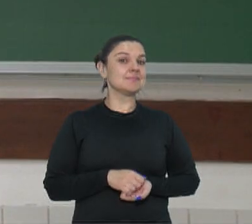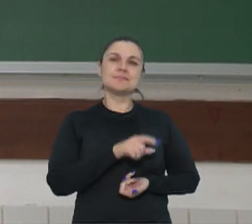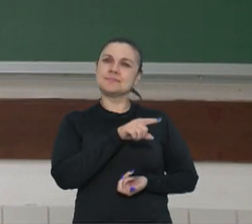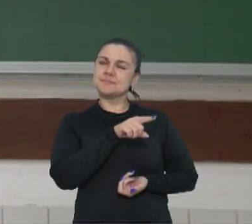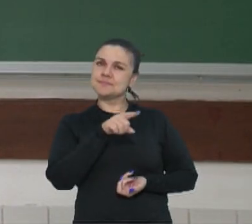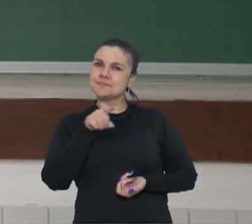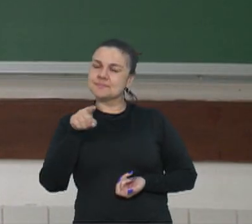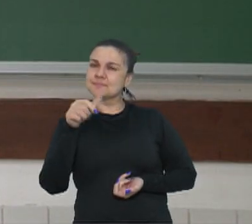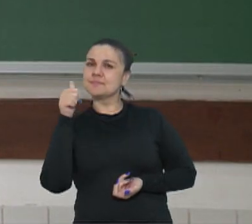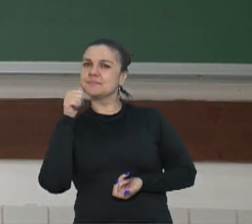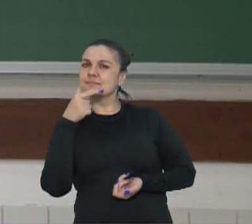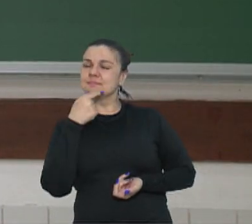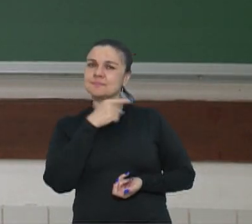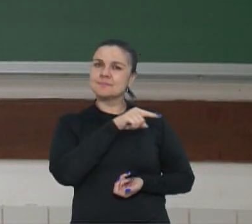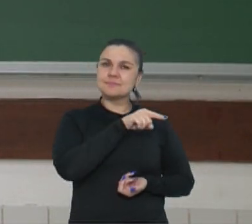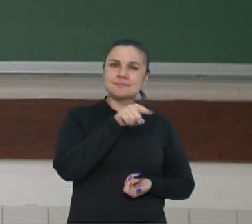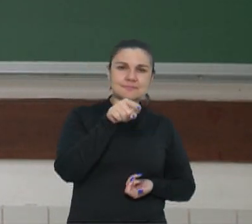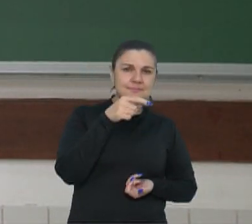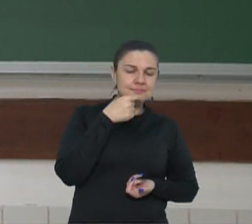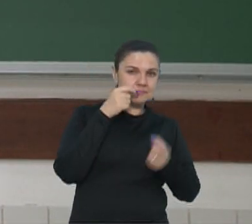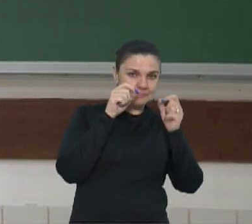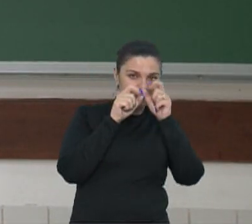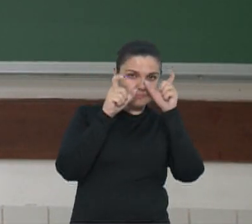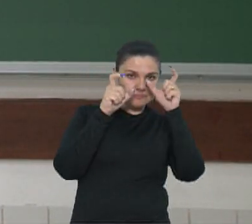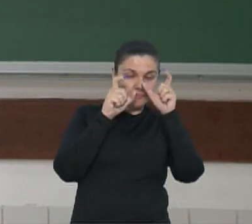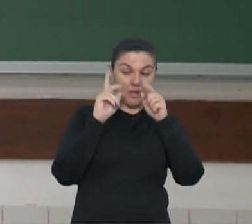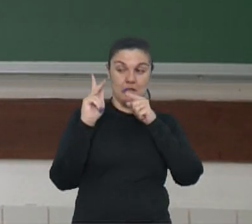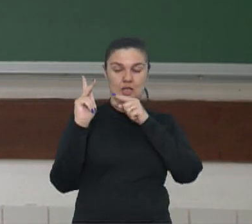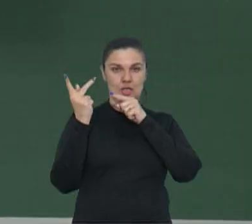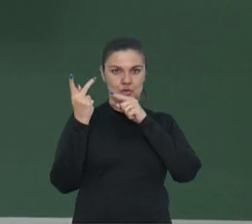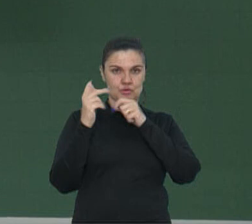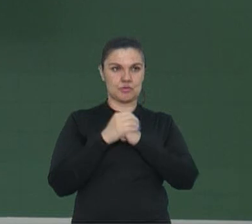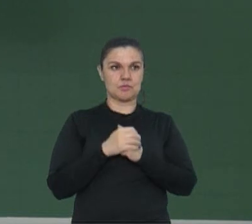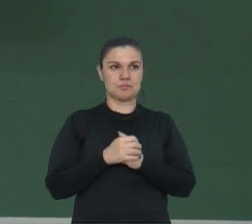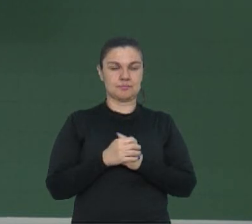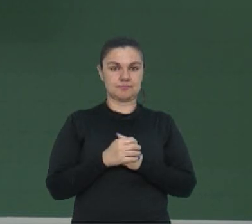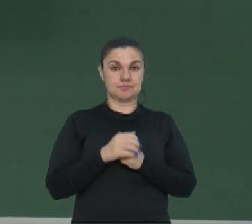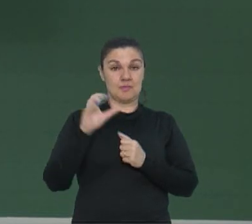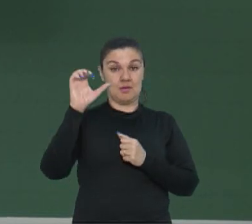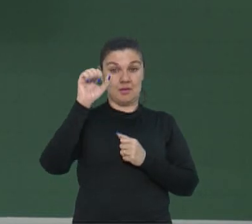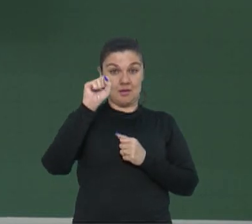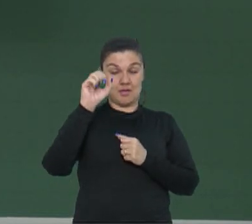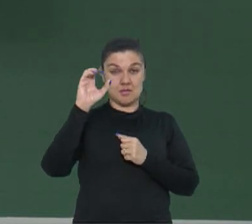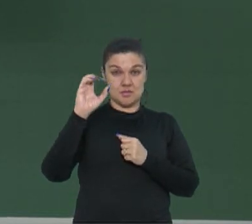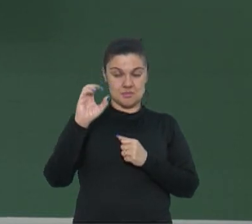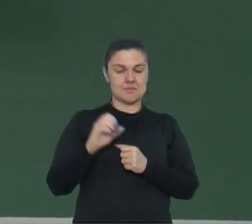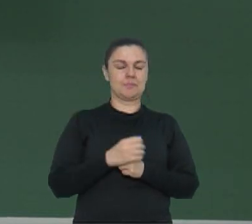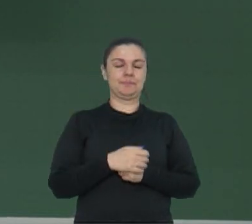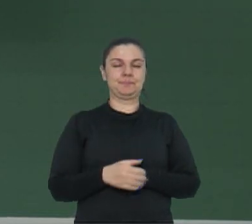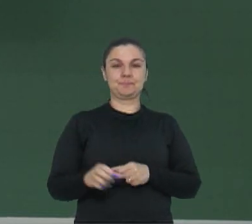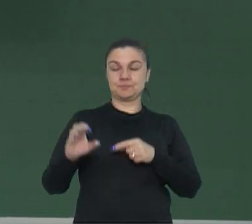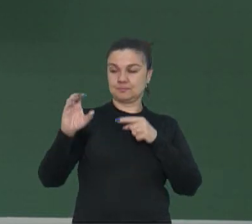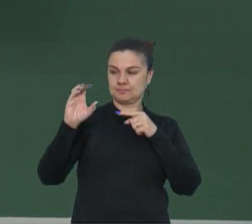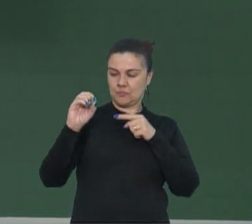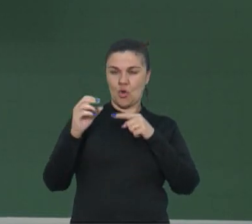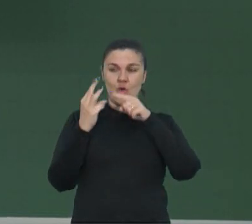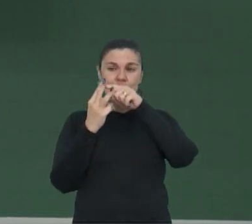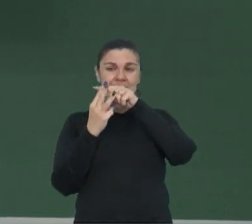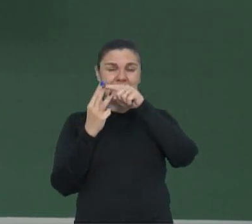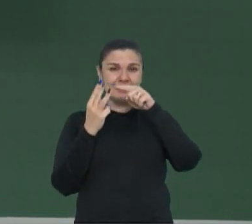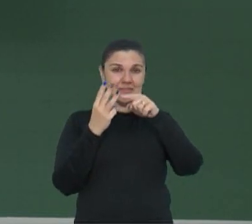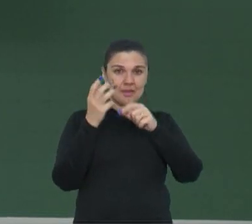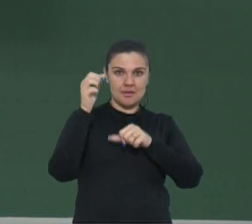Meninos e meninas, presta atenção. Hidrogênio, enxofre e oxigênio. 3